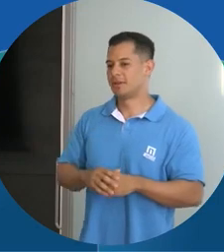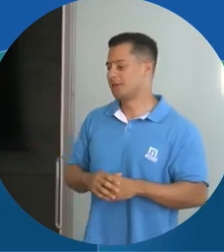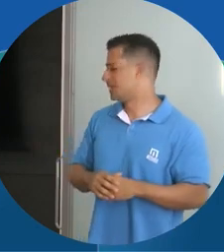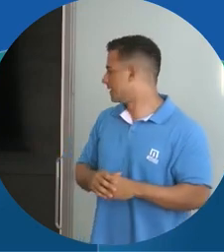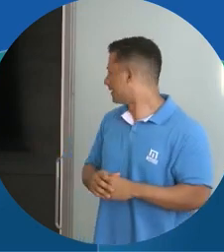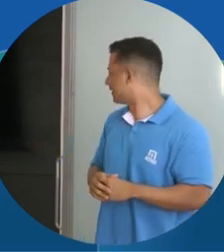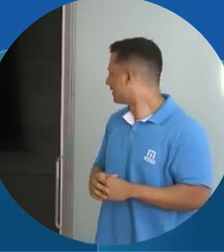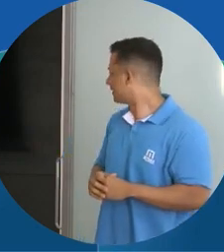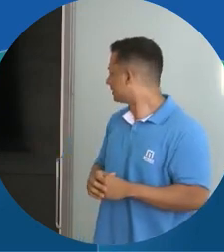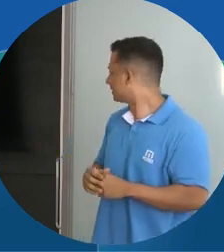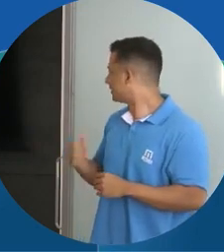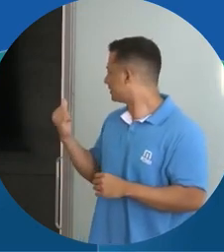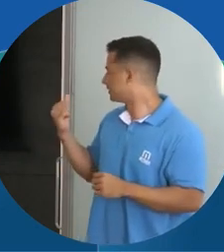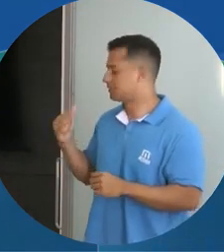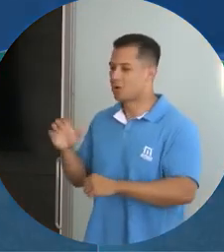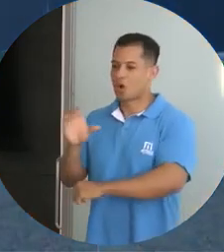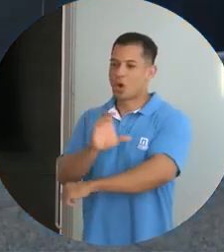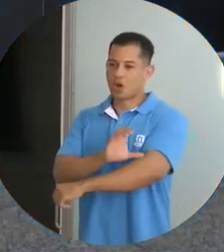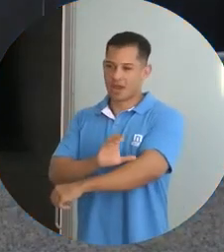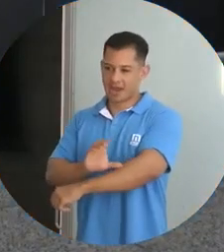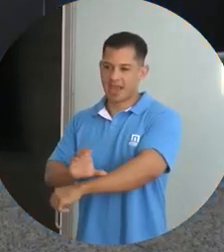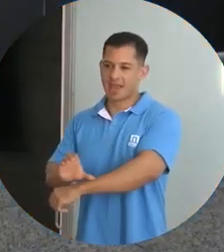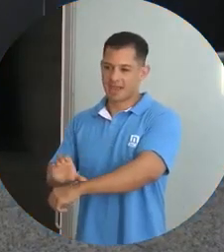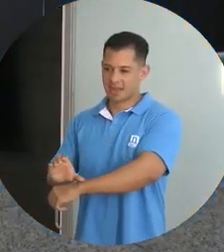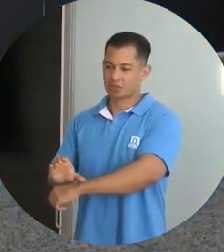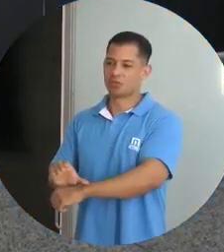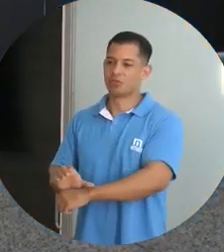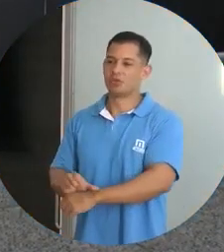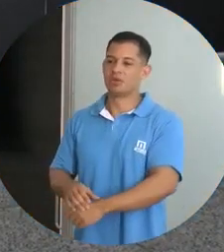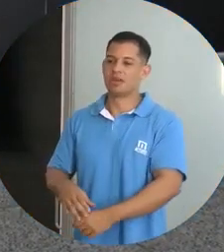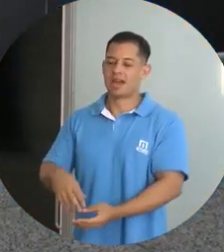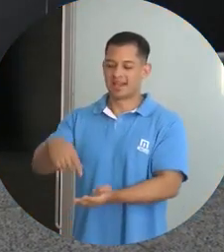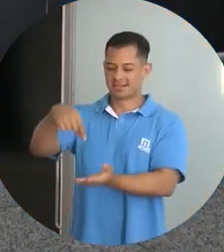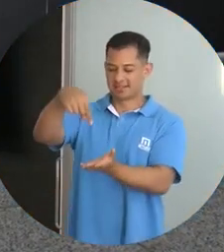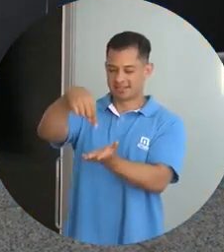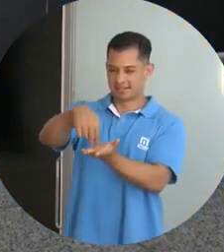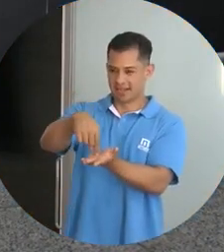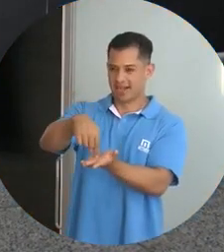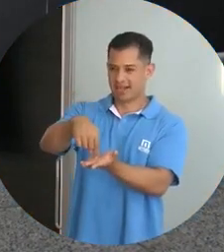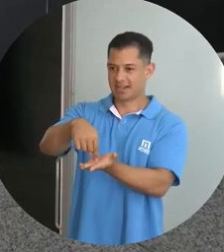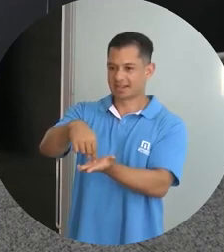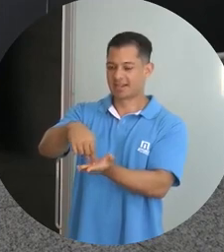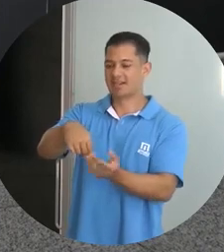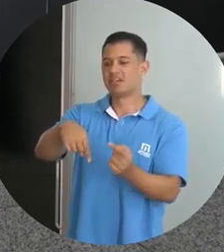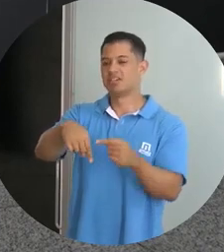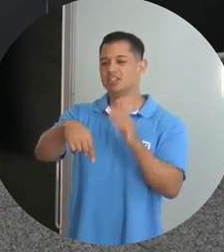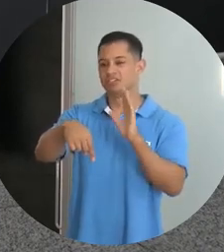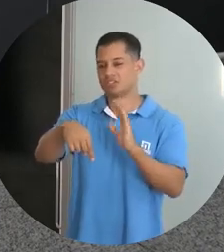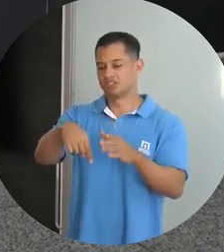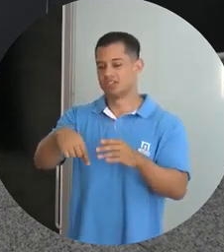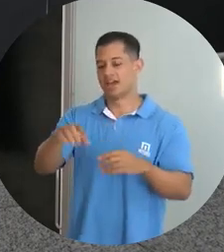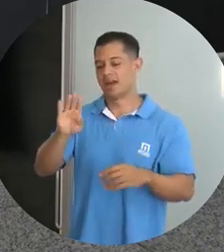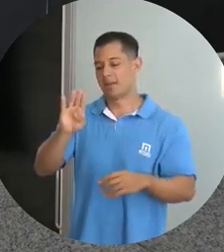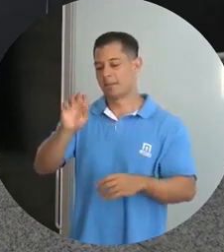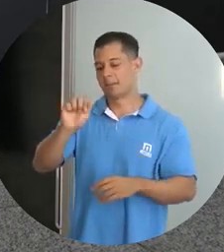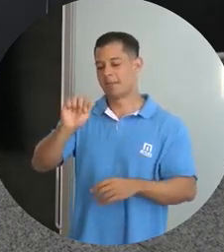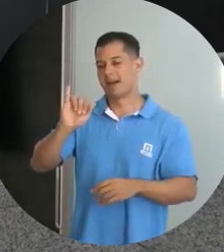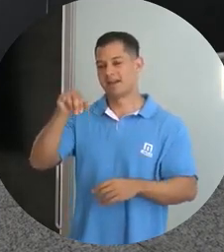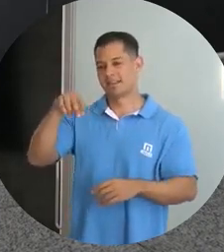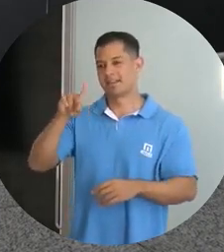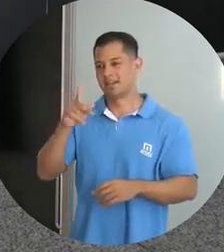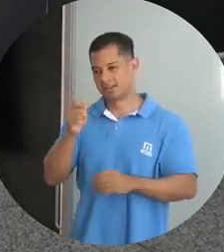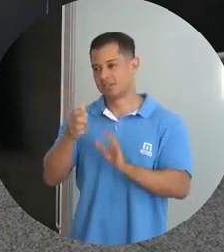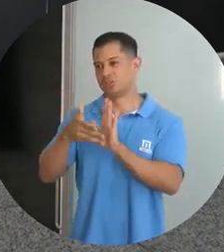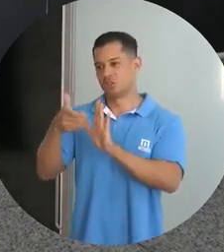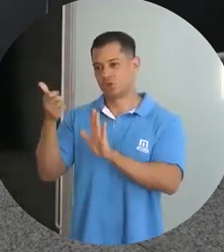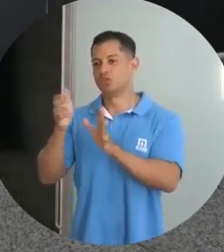a execução do concreto magro, a estaca já sem a bainha externa, né, com os fios já à